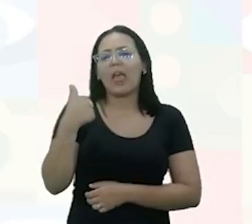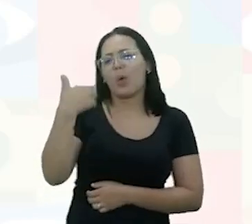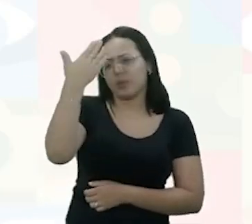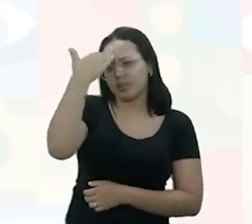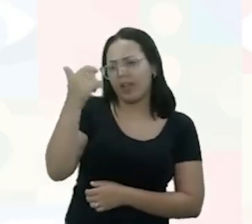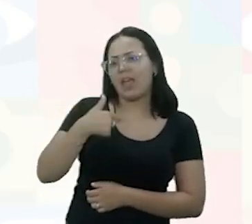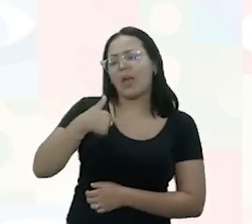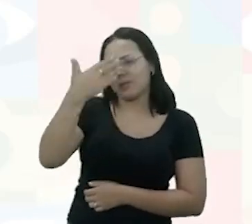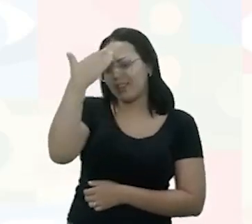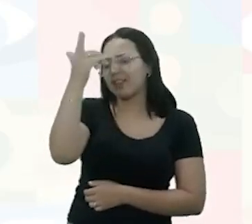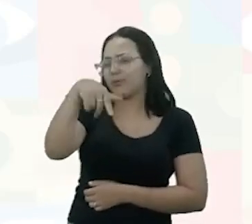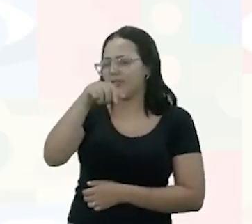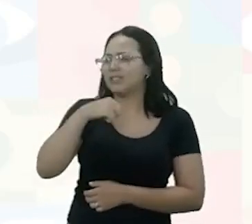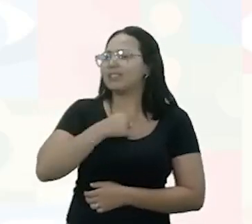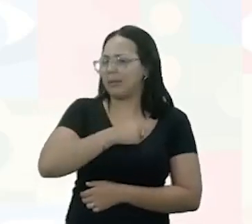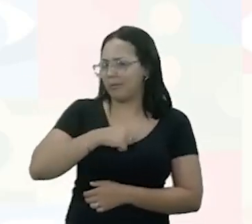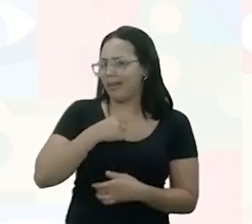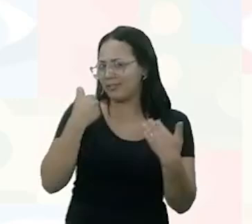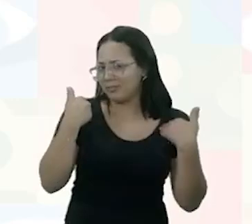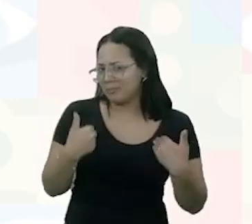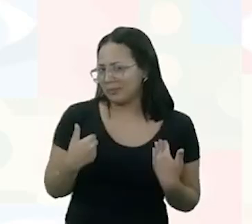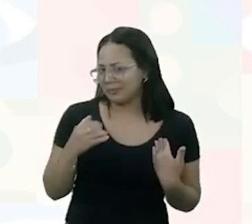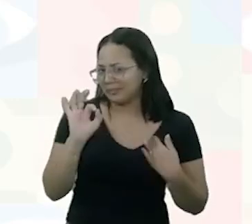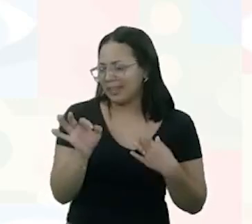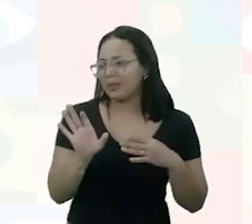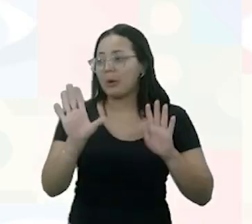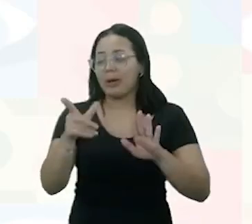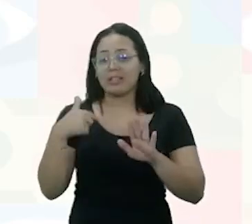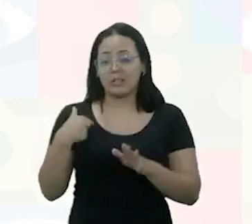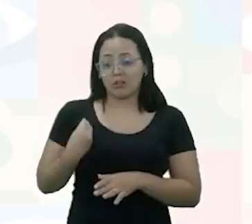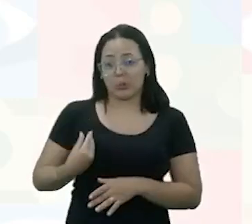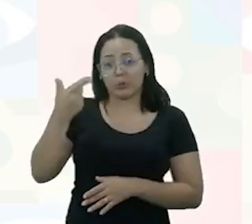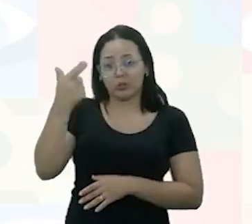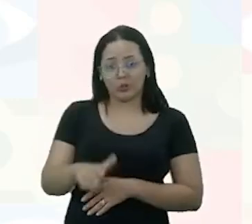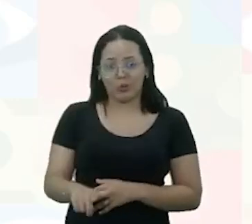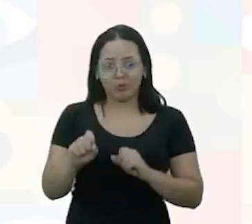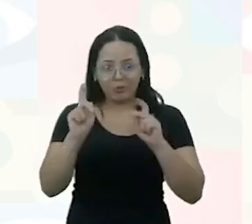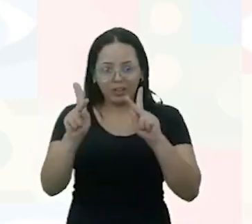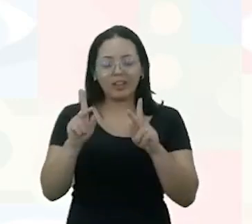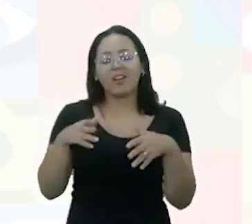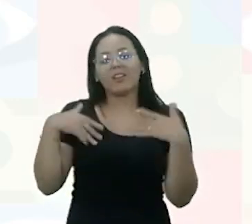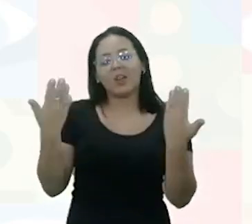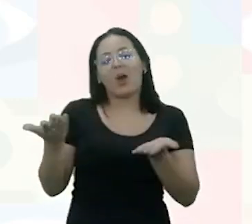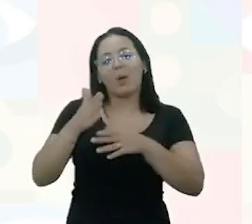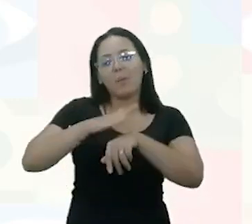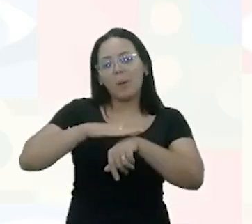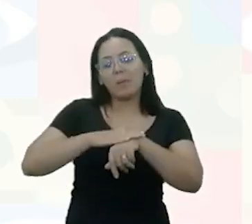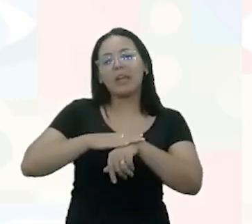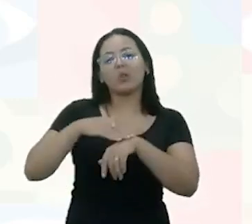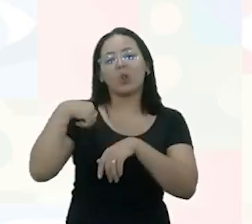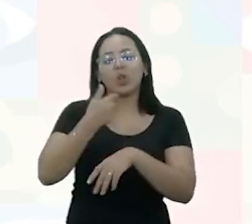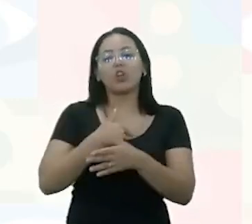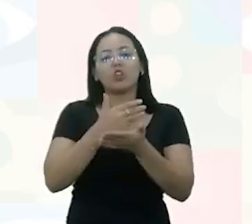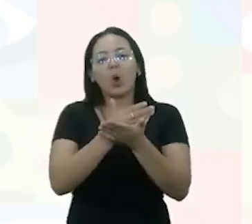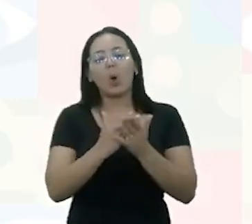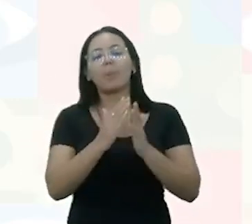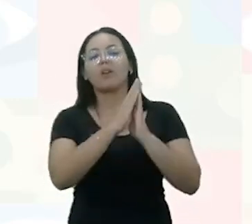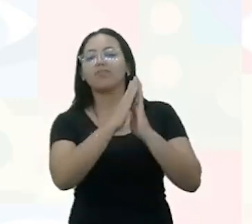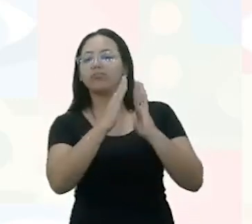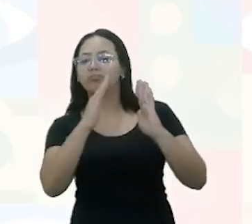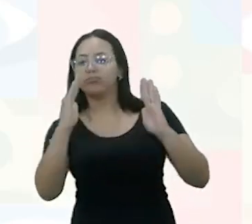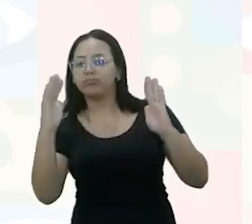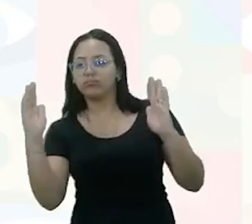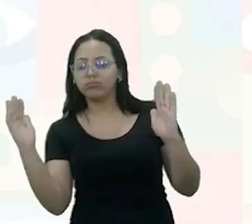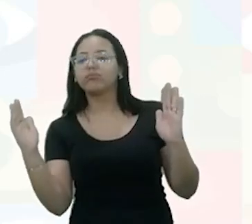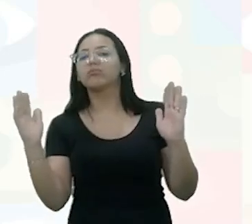vocês sentiram saudades, mas eu estou aqui de novo. E é o momento de a gente começar mais uma nova jornada